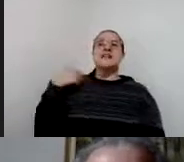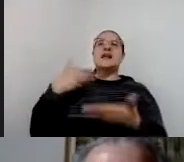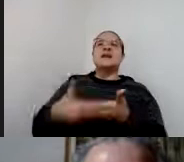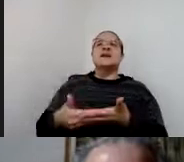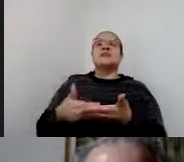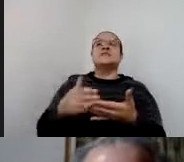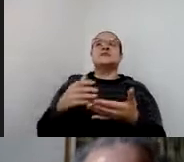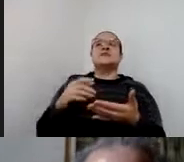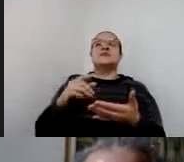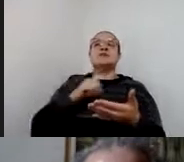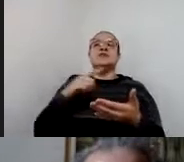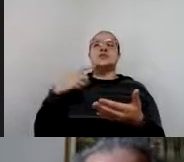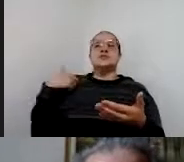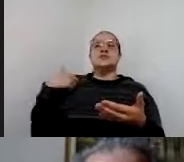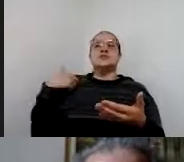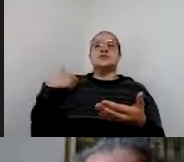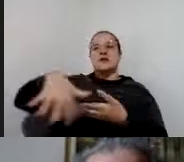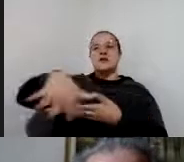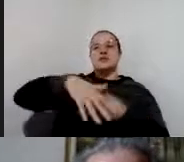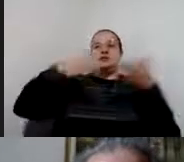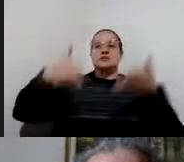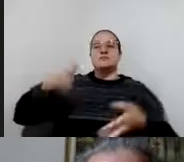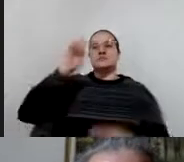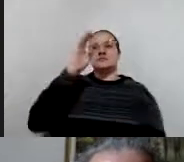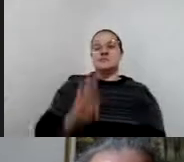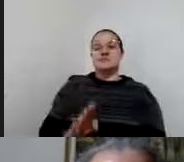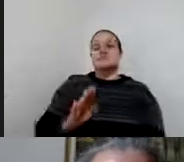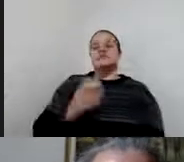comprometidas com o que é de melhor para o nosso país. Uma